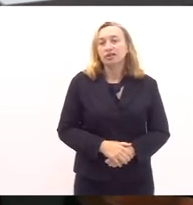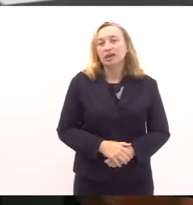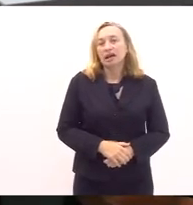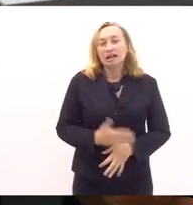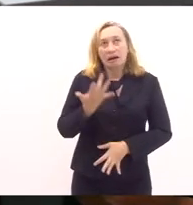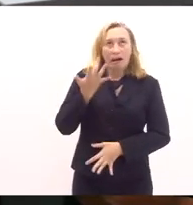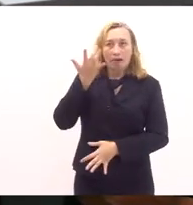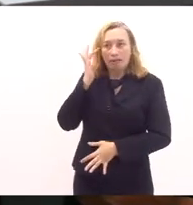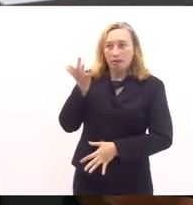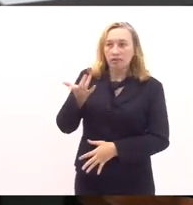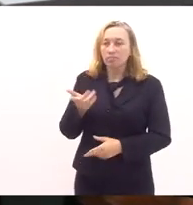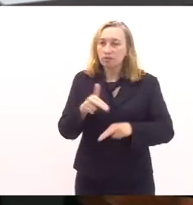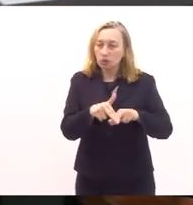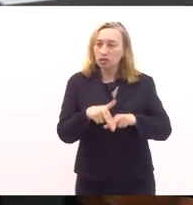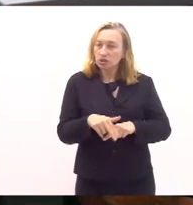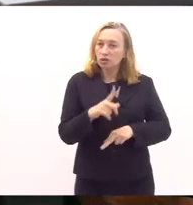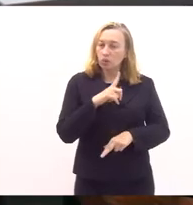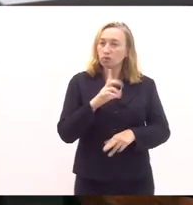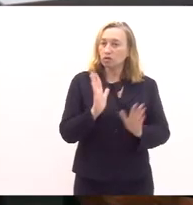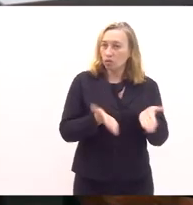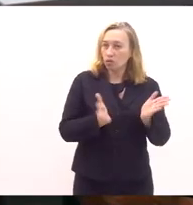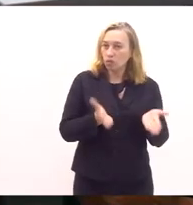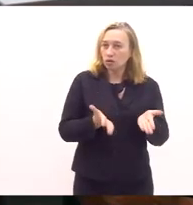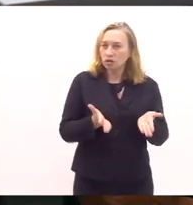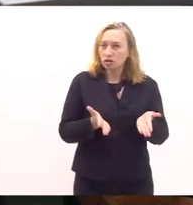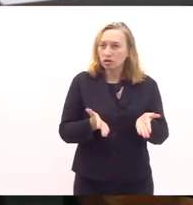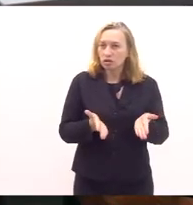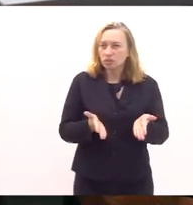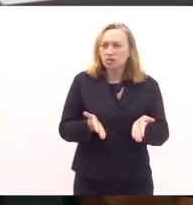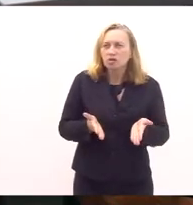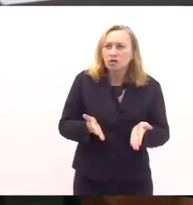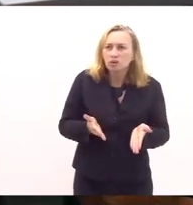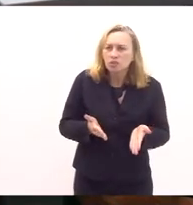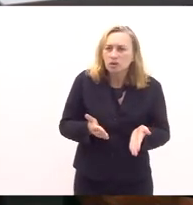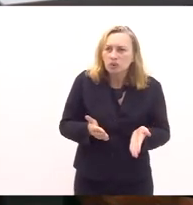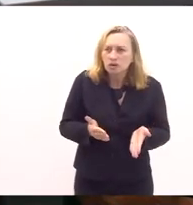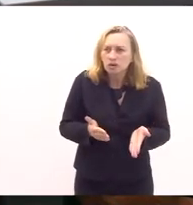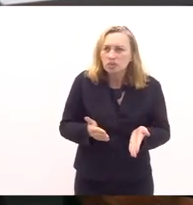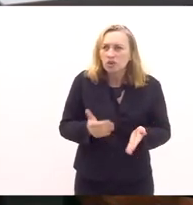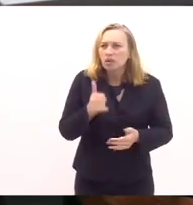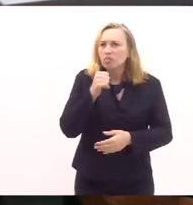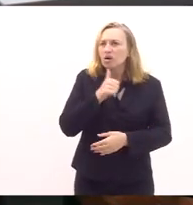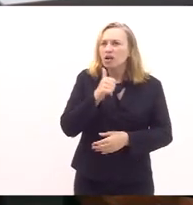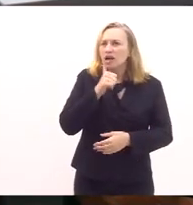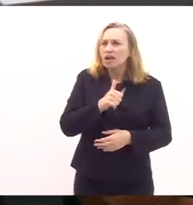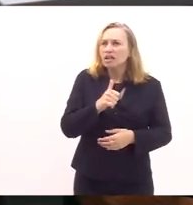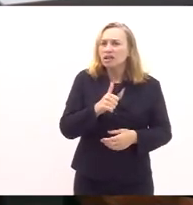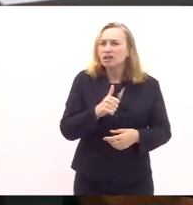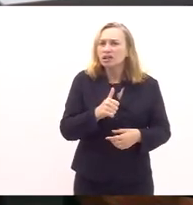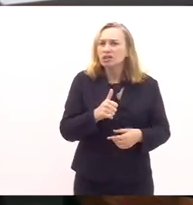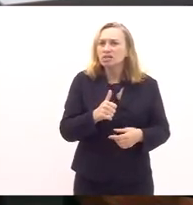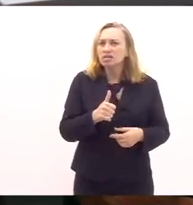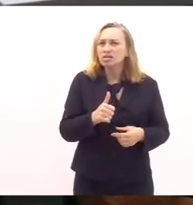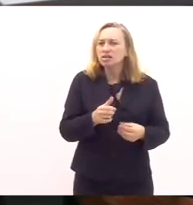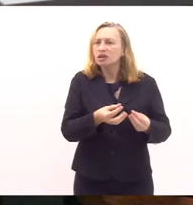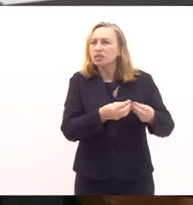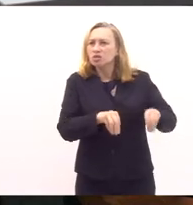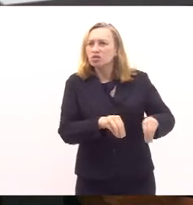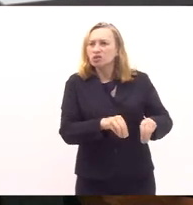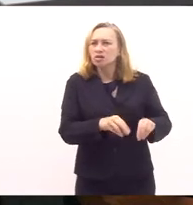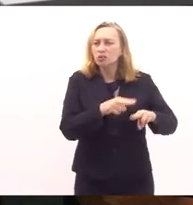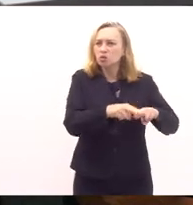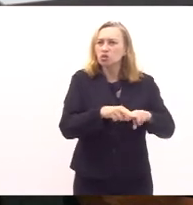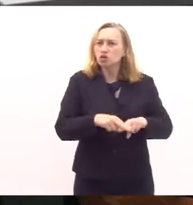Então é por causa disso que tem hoje. As mulheres estão muito sendo agredidas pela irracionalidade dos